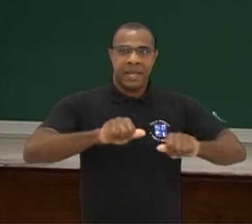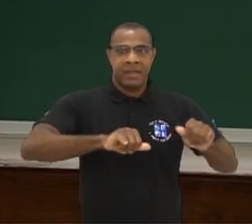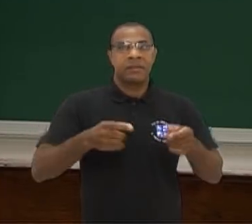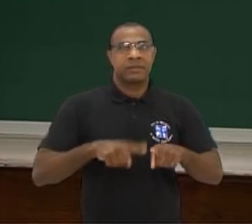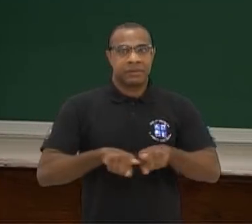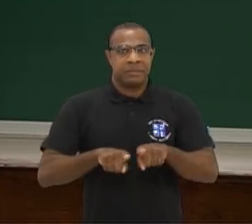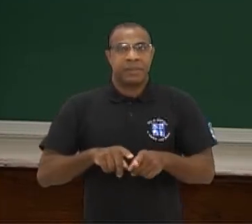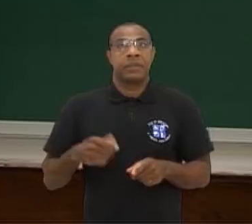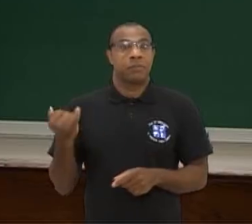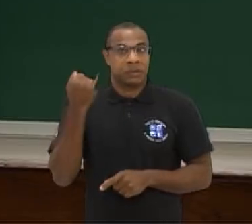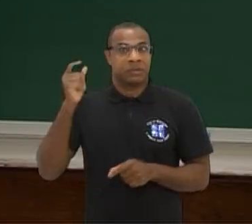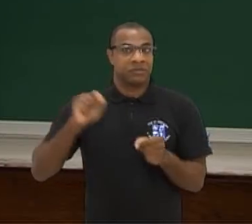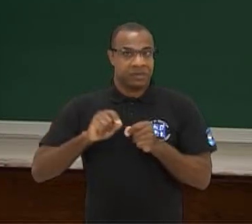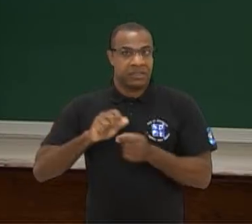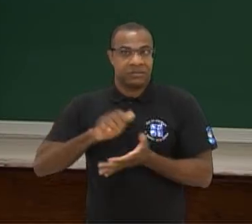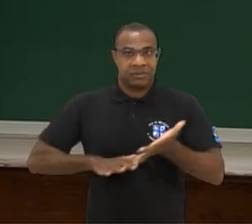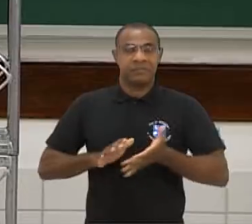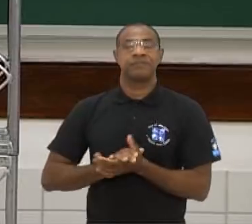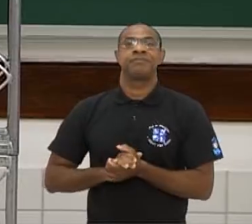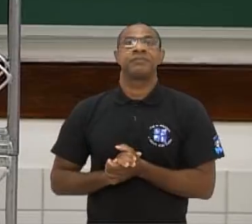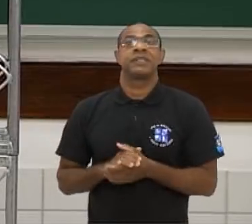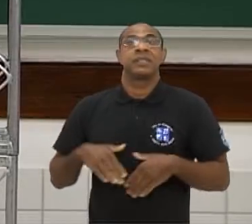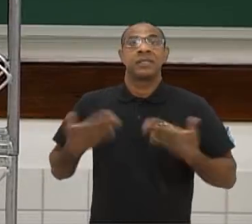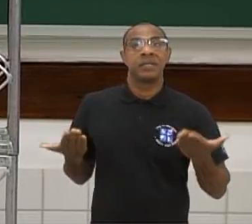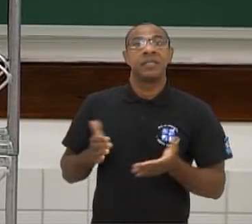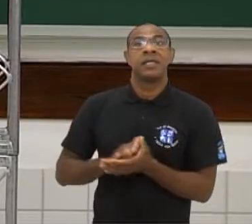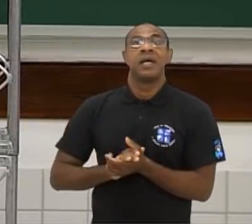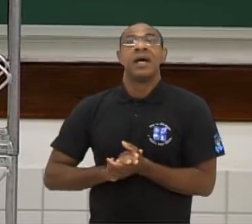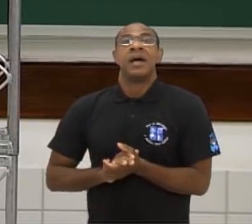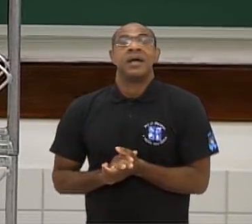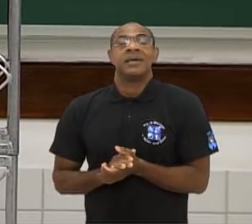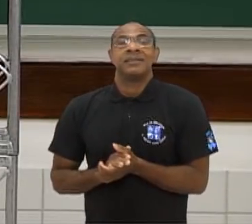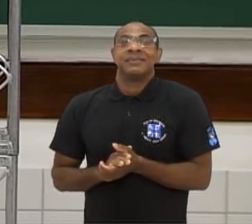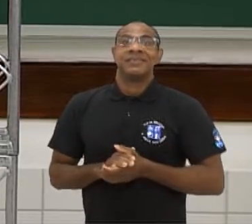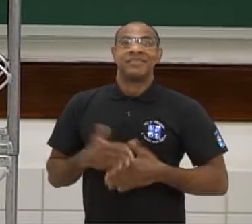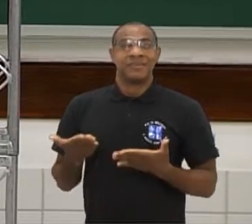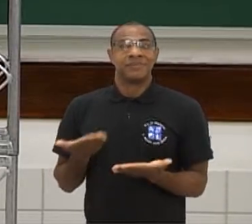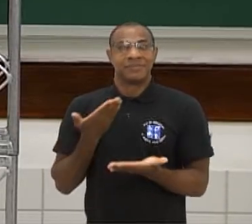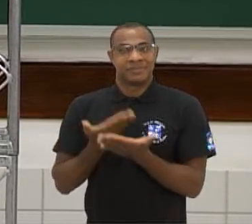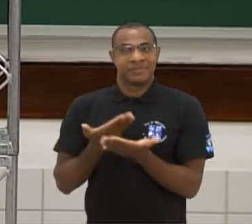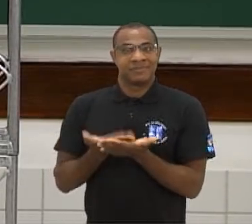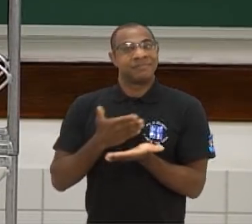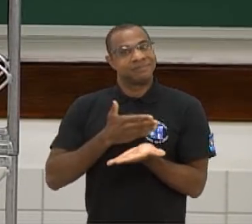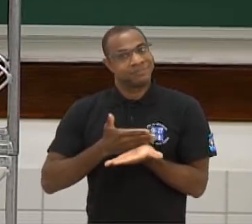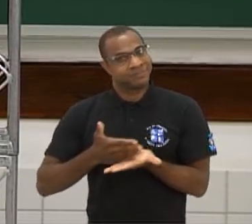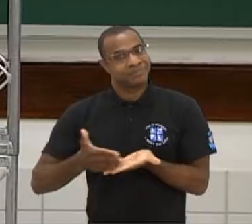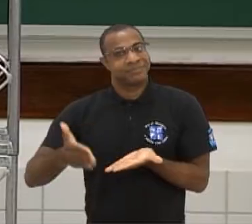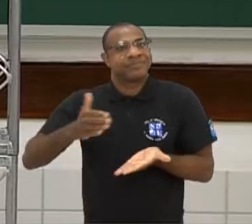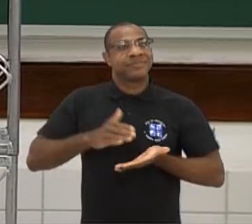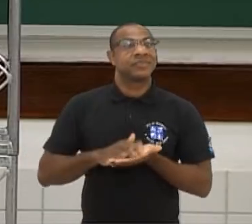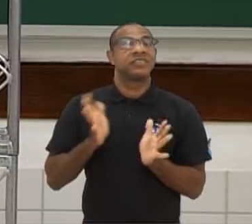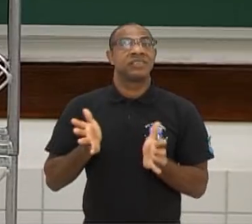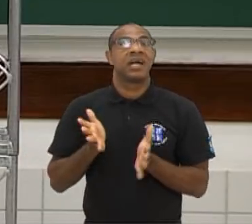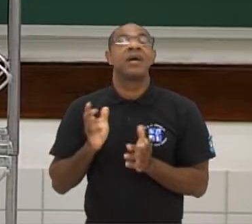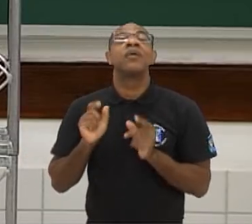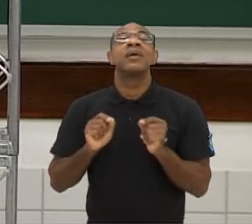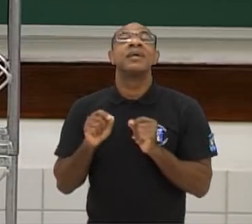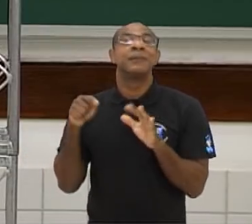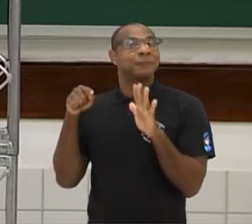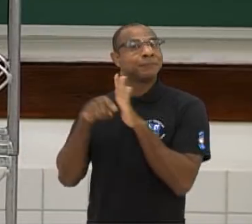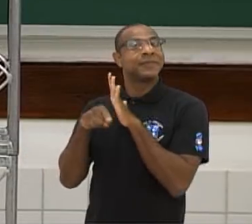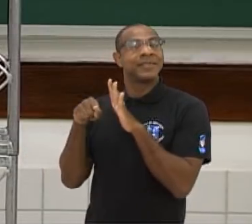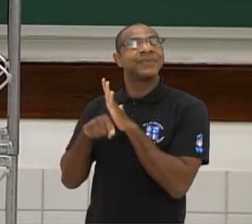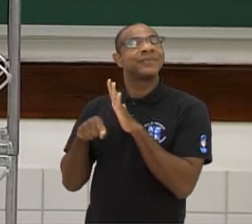faça. Bom, sem mais delongas, vamos aí para nossa aula de física e já começamos